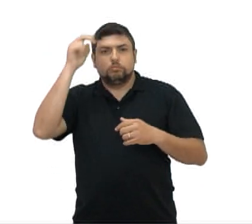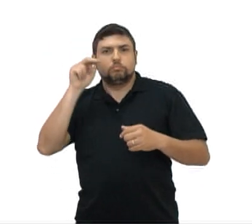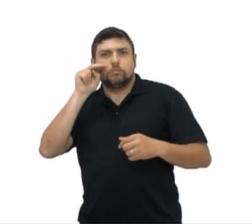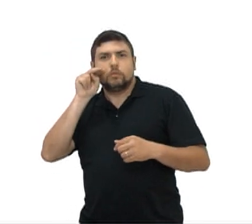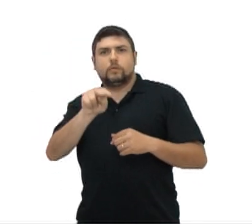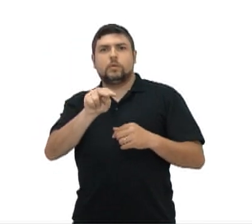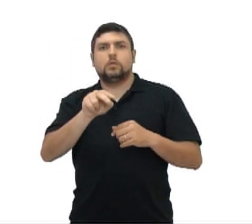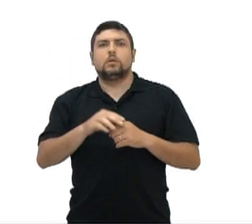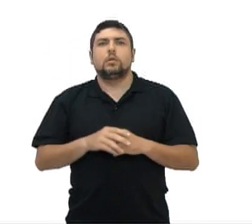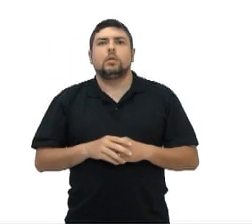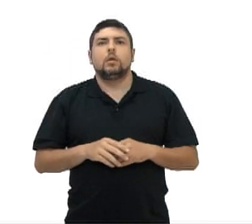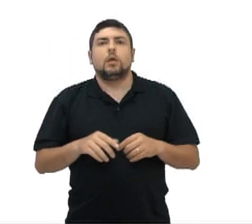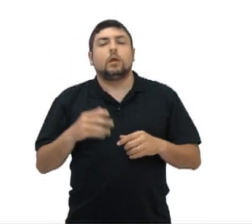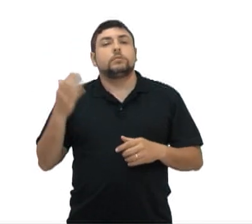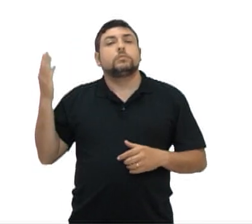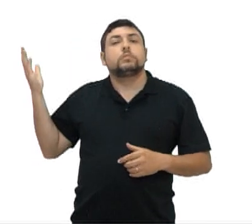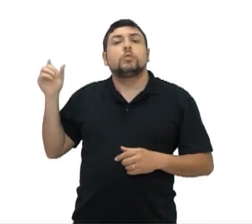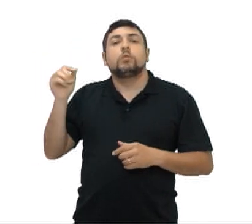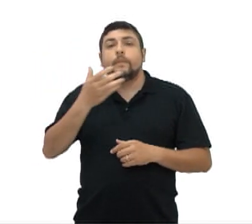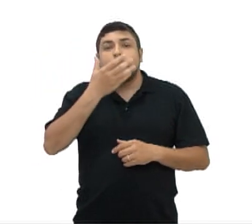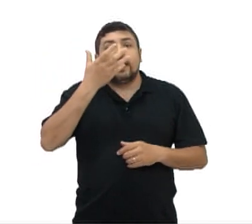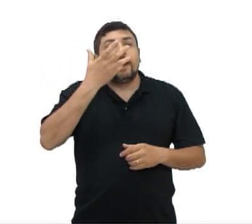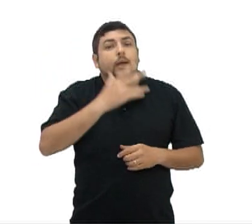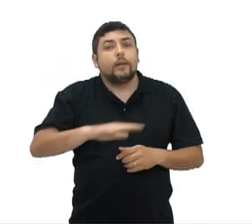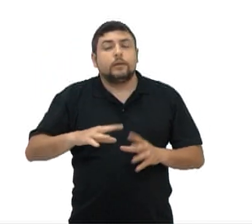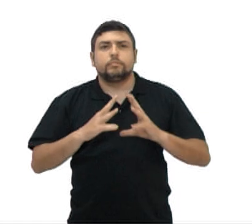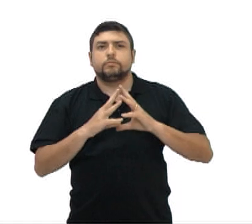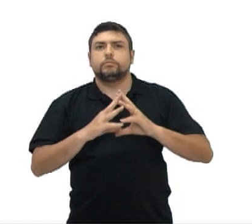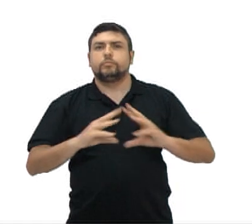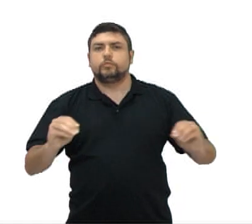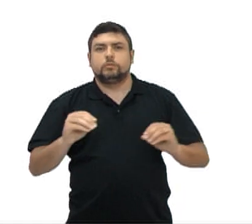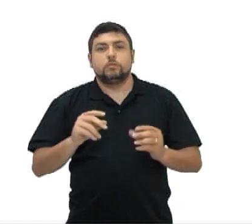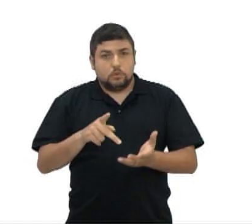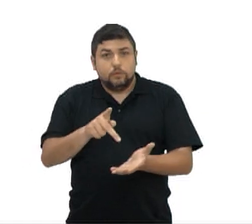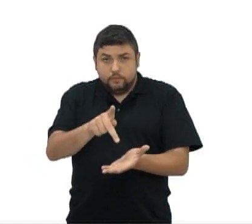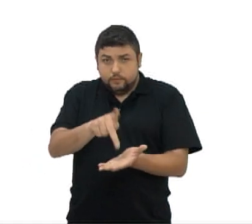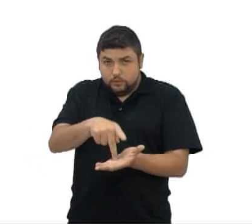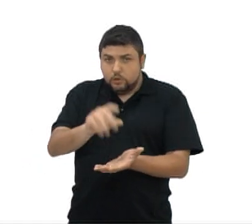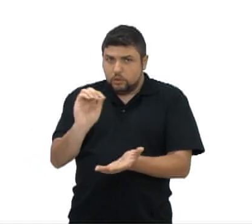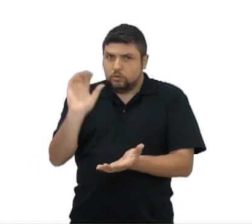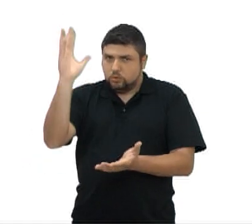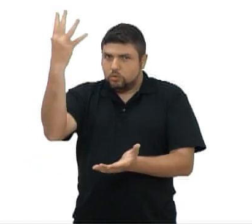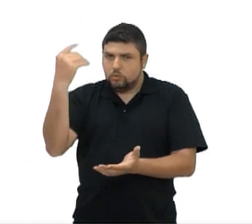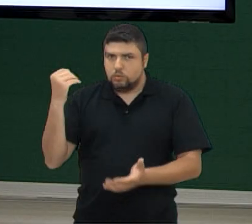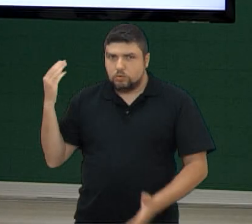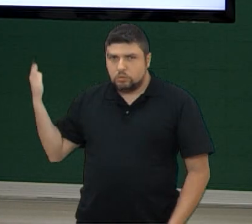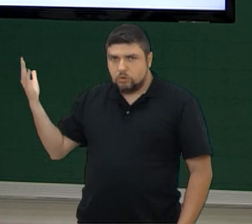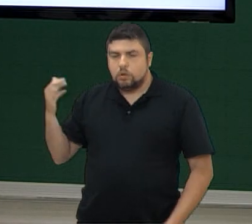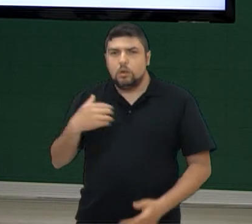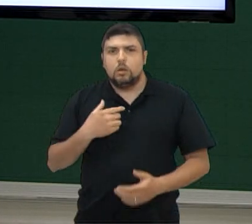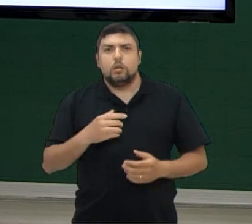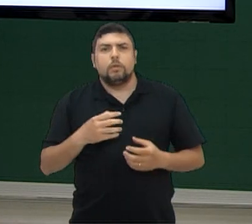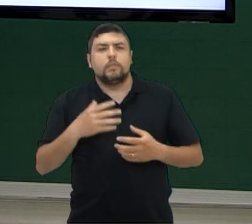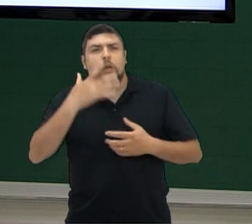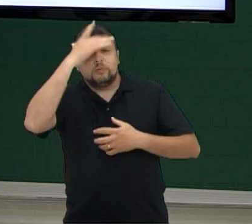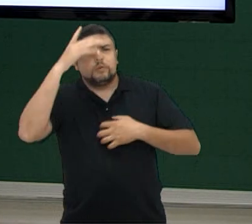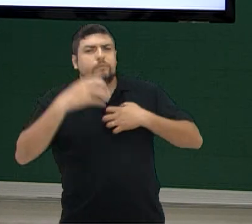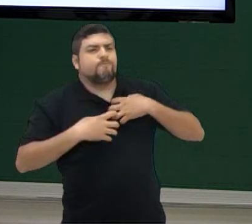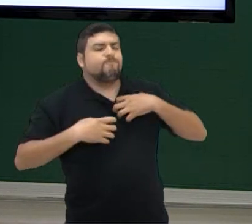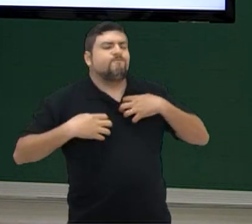tem ali uma criança desaparecida, é um fato real, né, se refere ao relato pessoal de alguém que está angustiado, que está